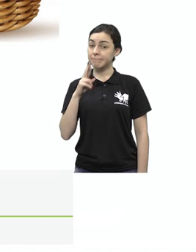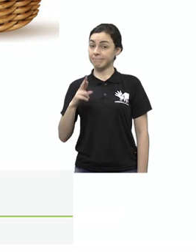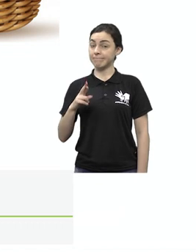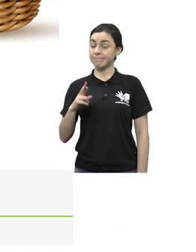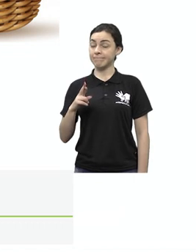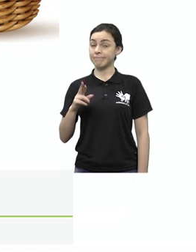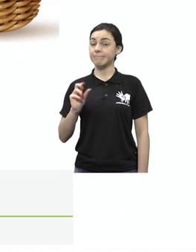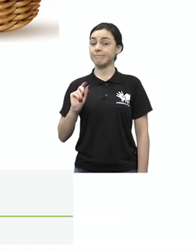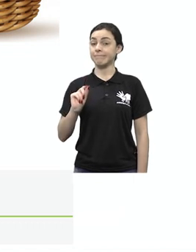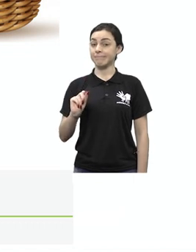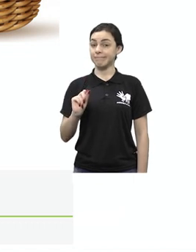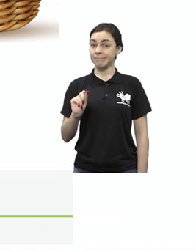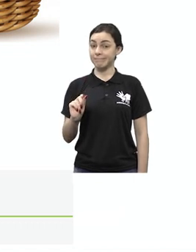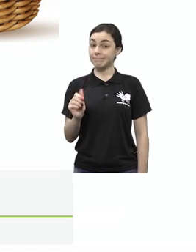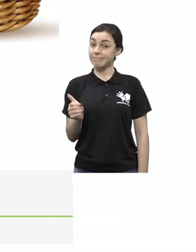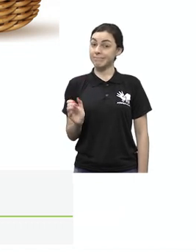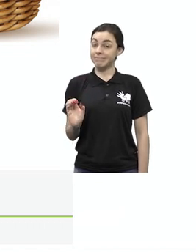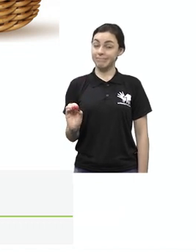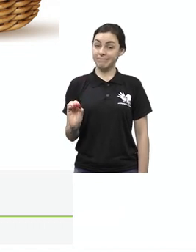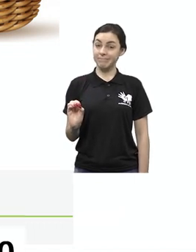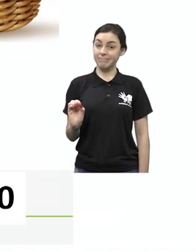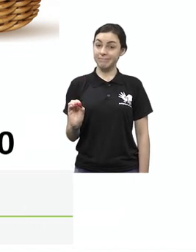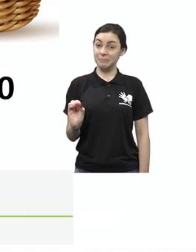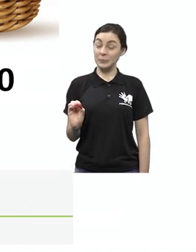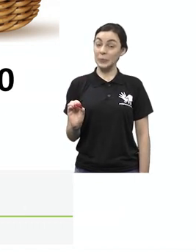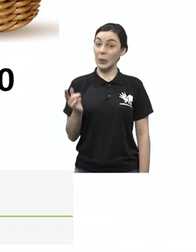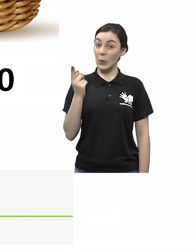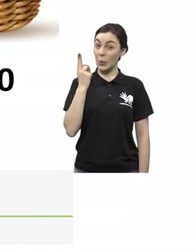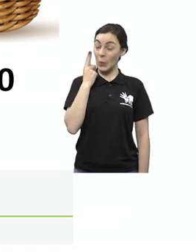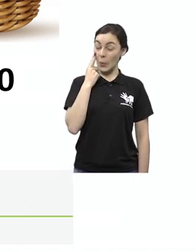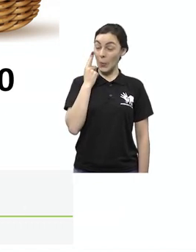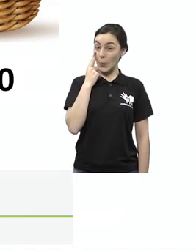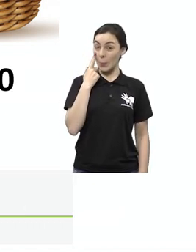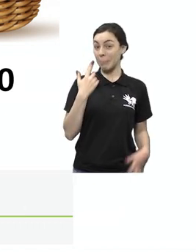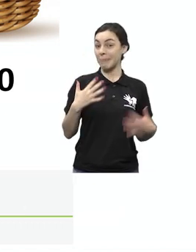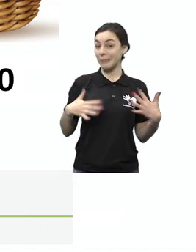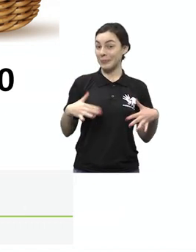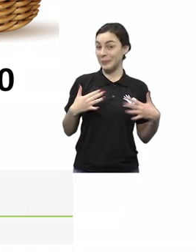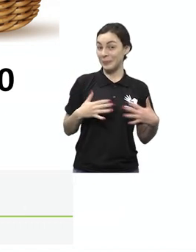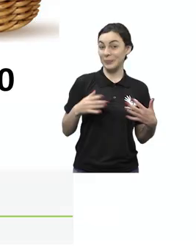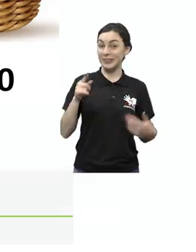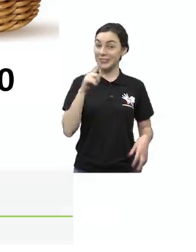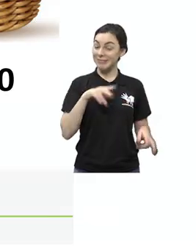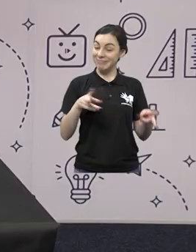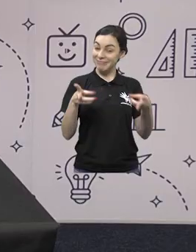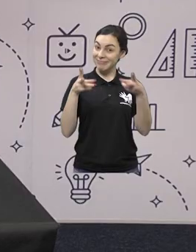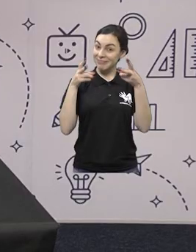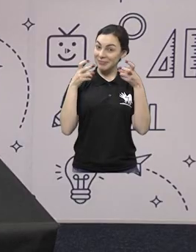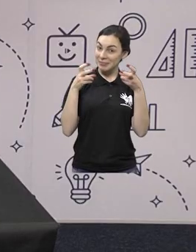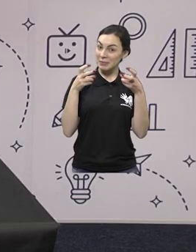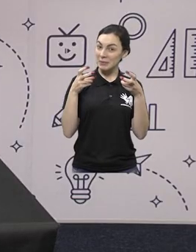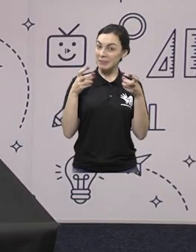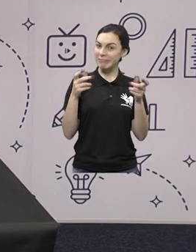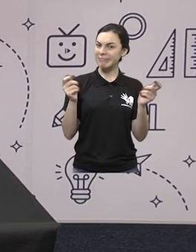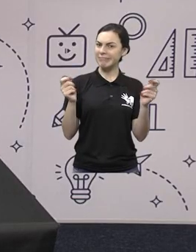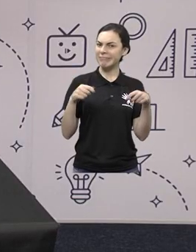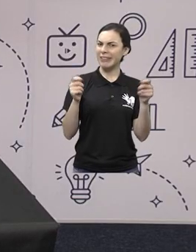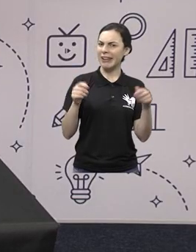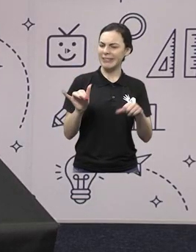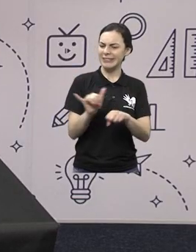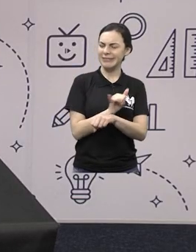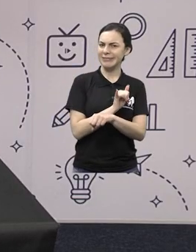7. Vai dar um total de 10. Olha só, vocês viram